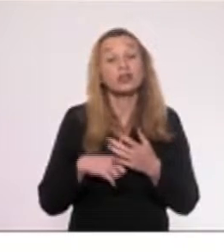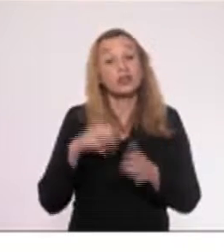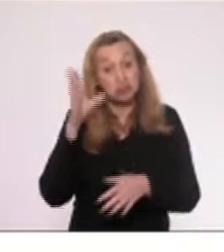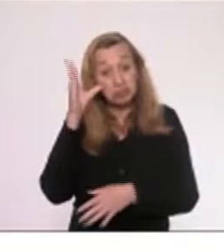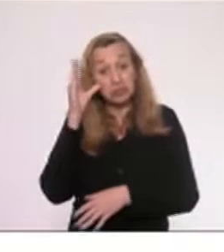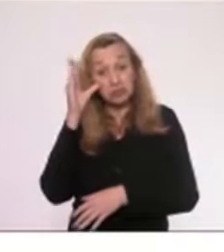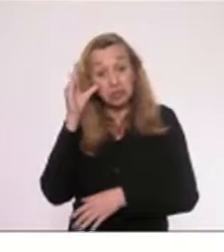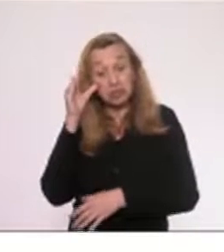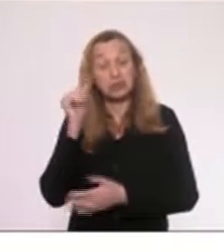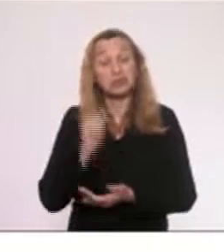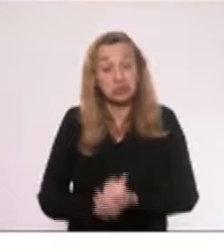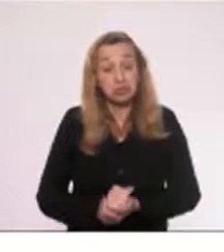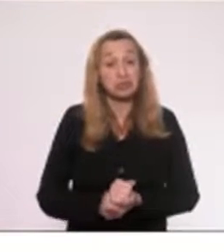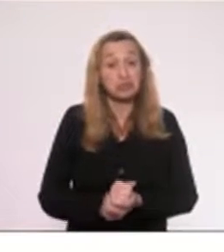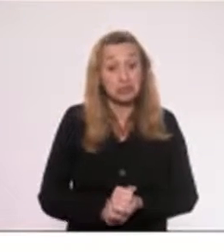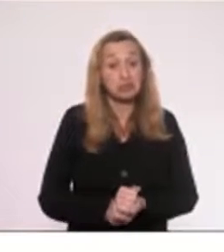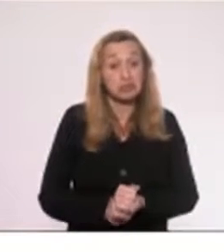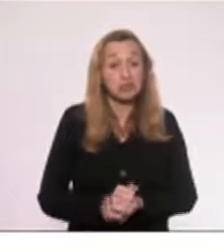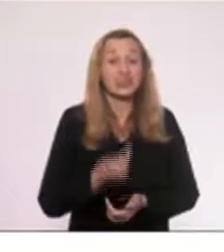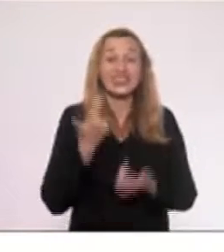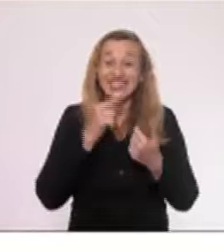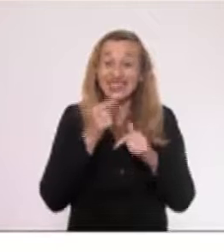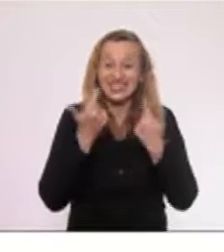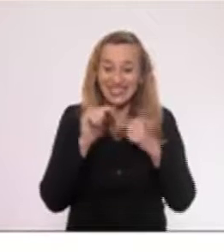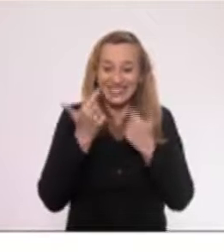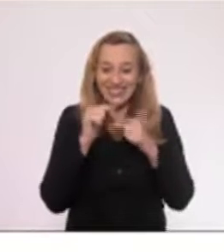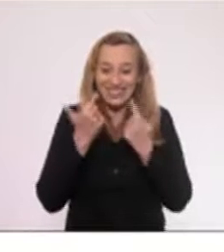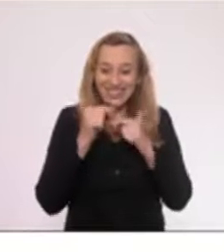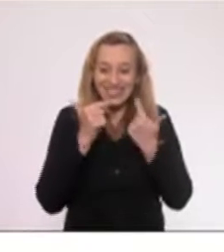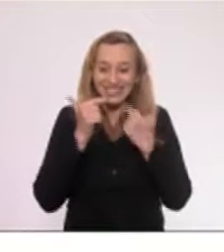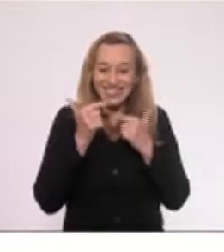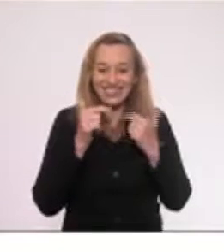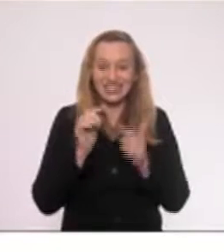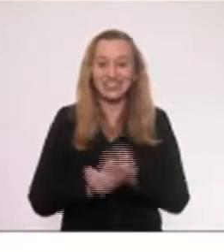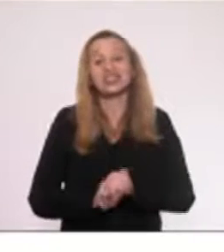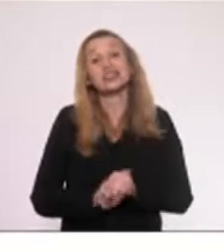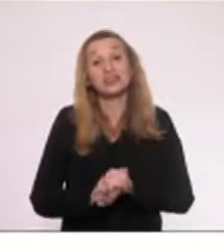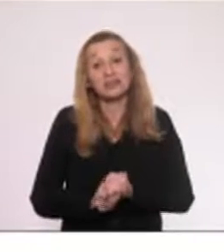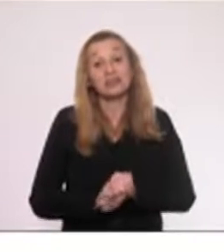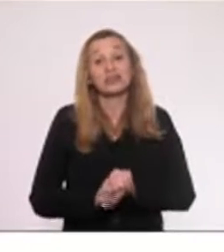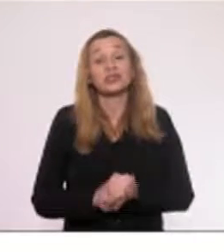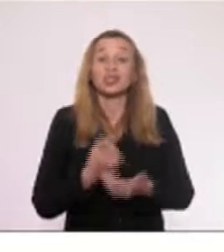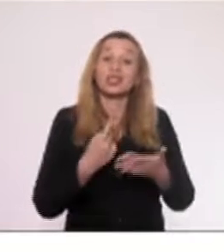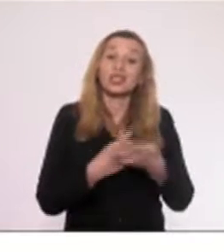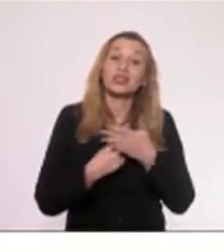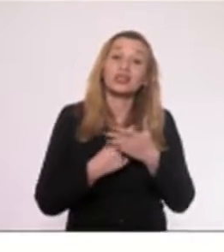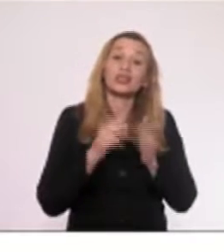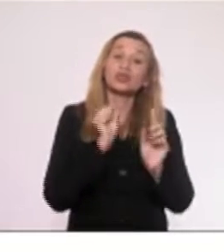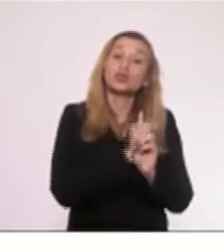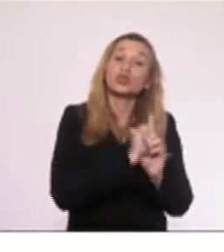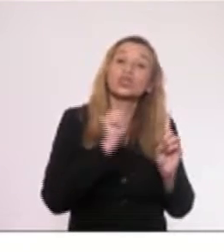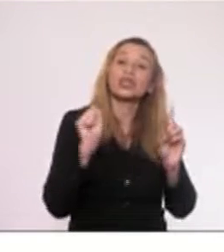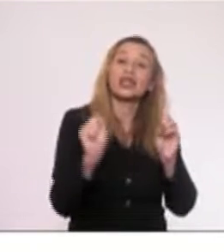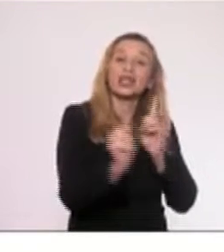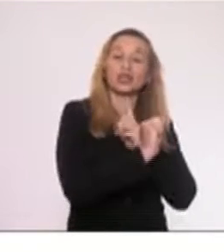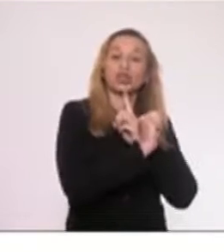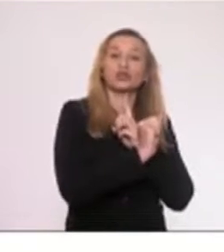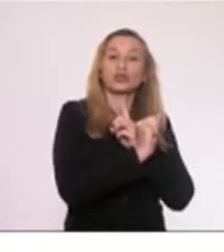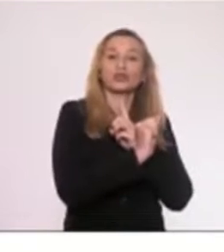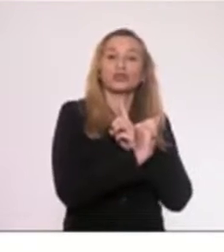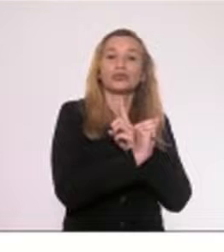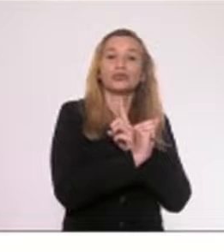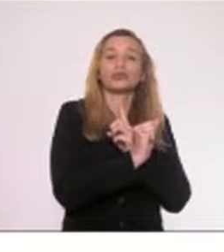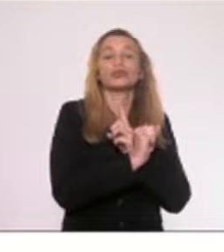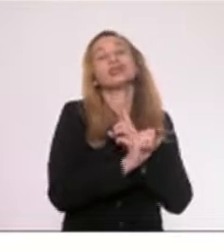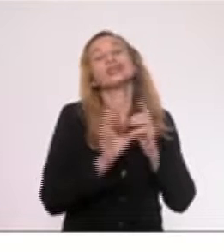e paradoxal e até engraçado que isso possa parecer, defende o socialismo e